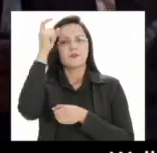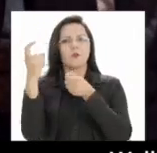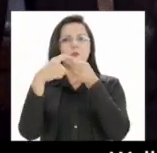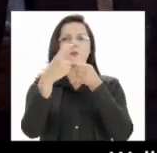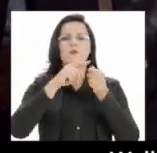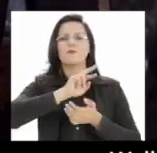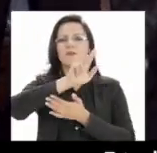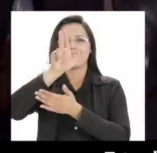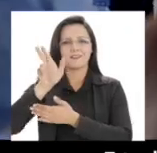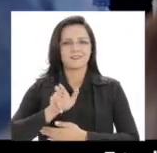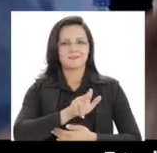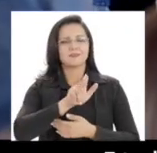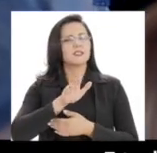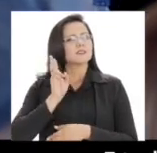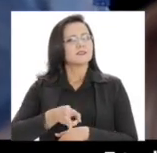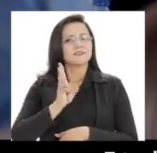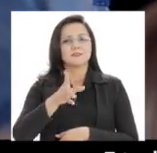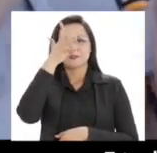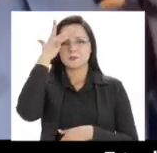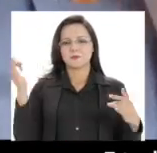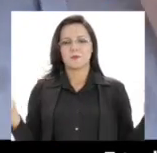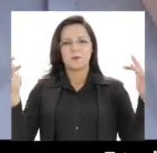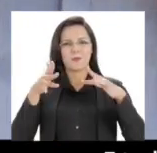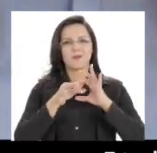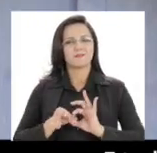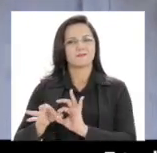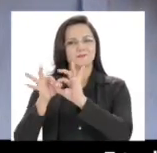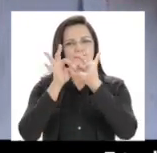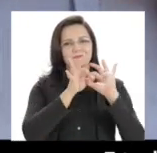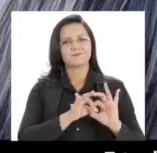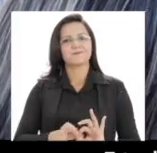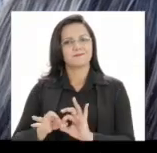de todos os partidos. E toda hora, mais gente se junta para